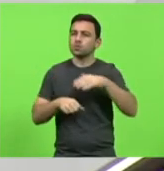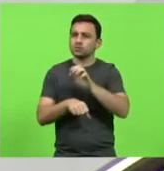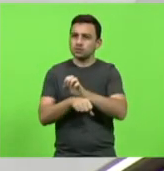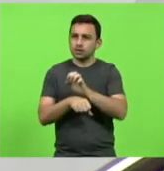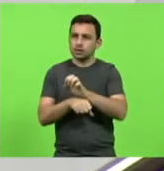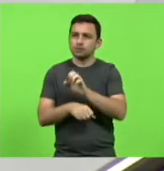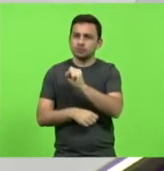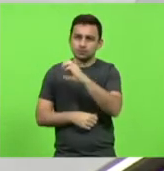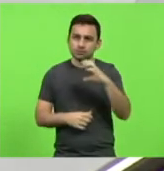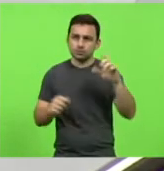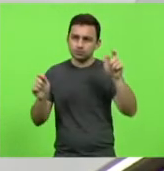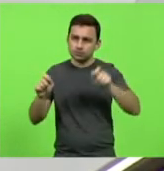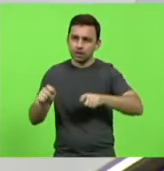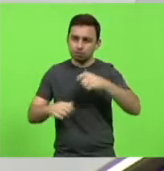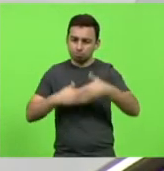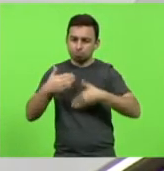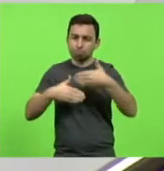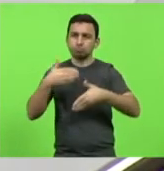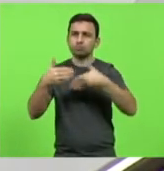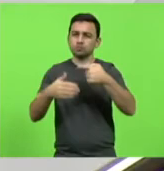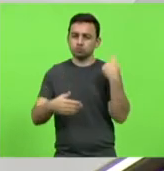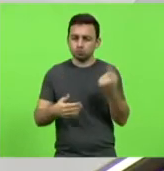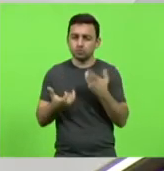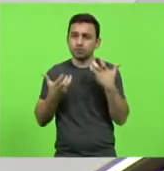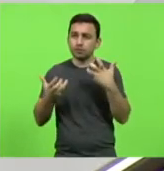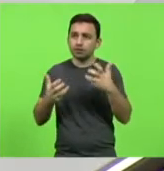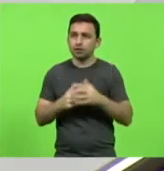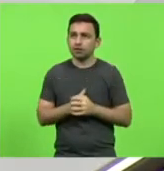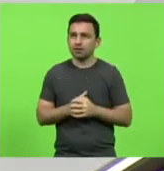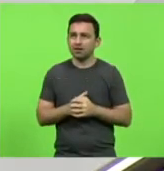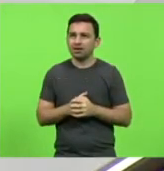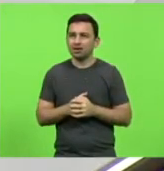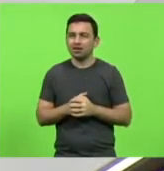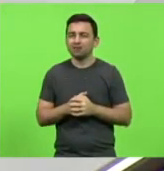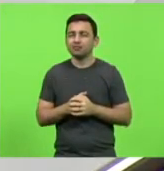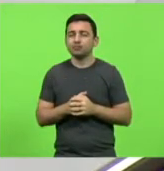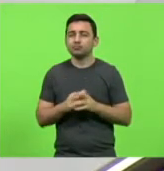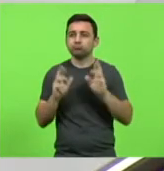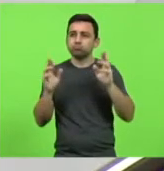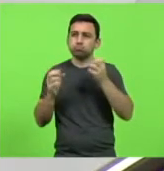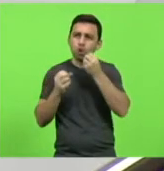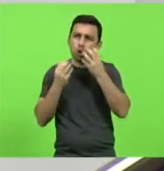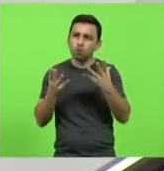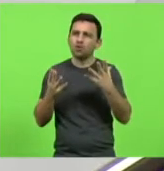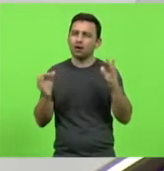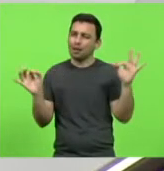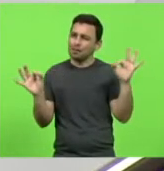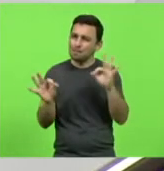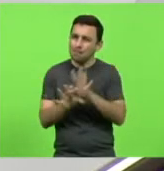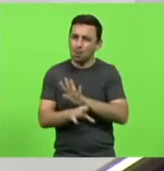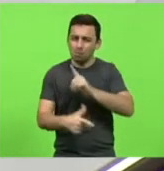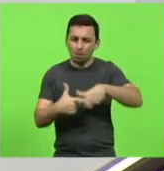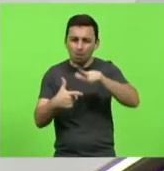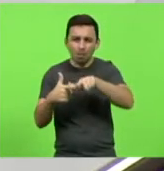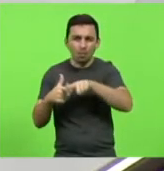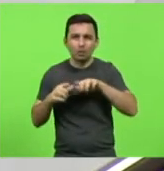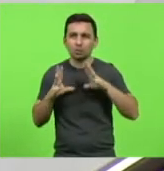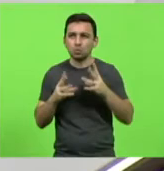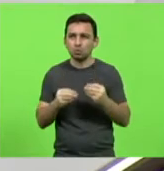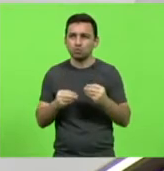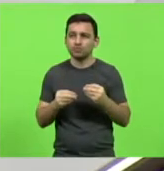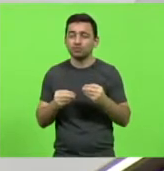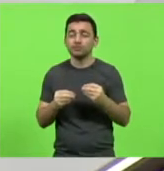cima. É isso que nós queremos. Ainda bem que passou toda essa turbulência para que a gente possa realmente colocar o Estado nos